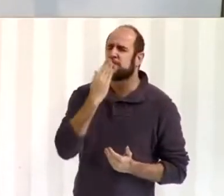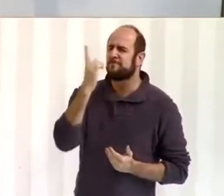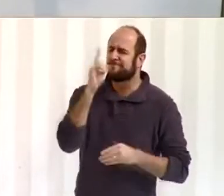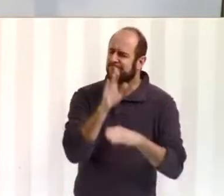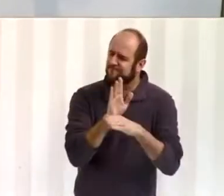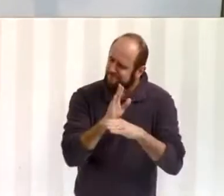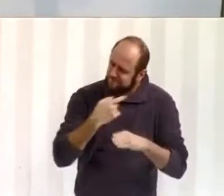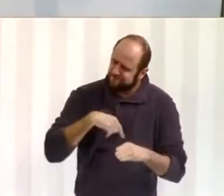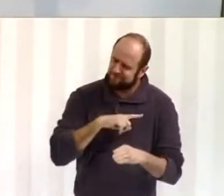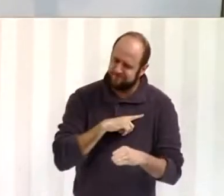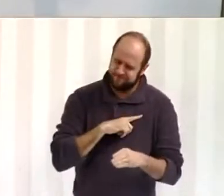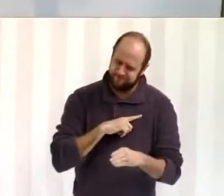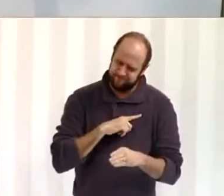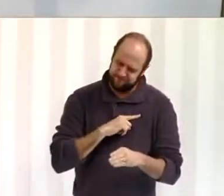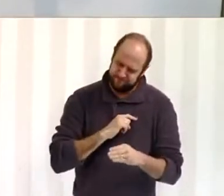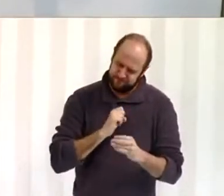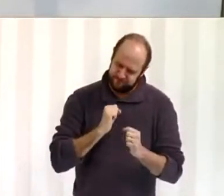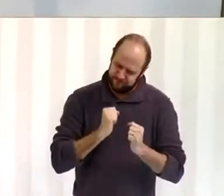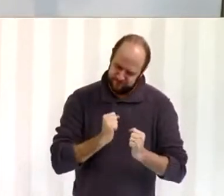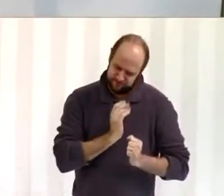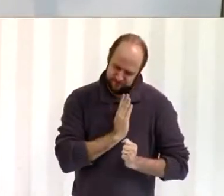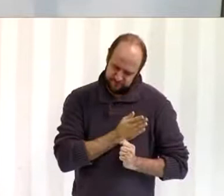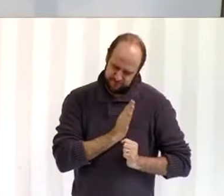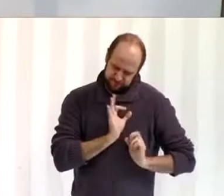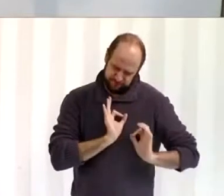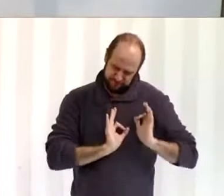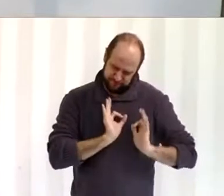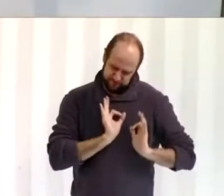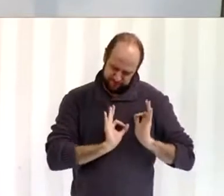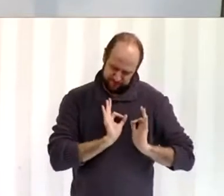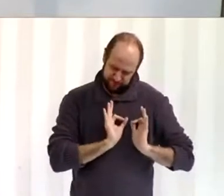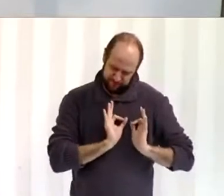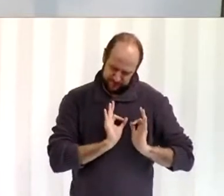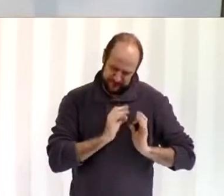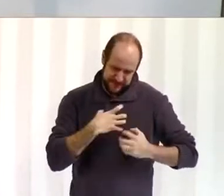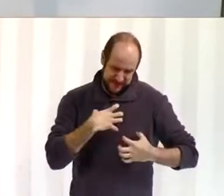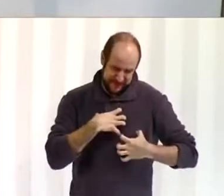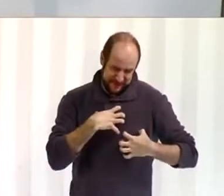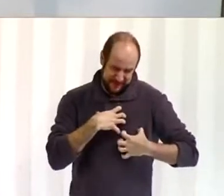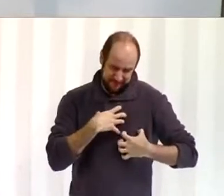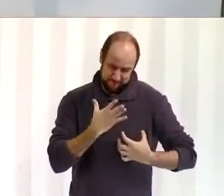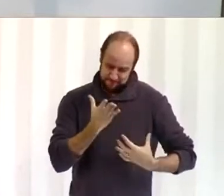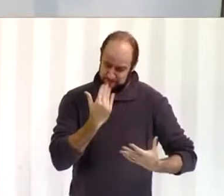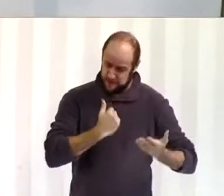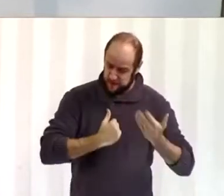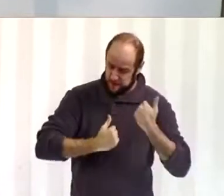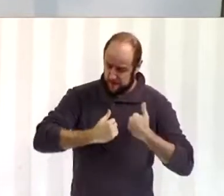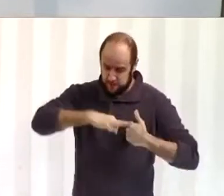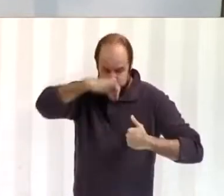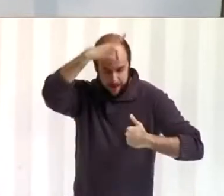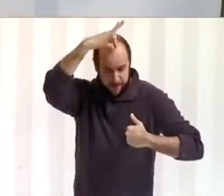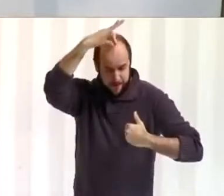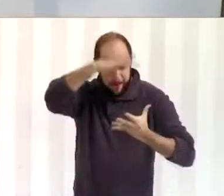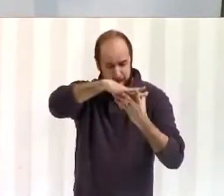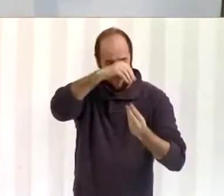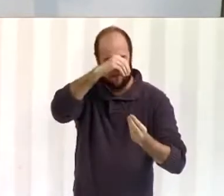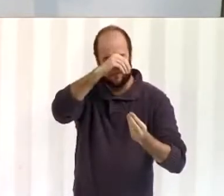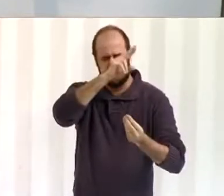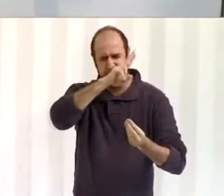manhã. Trata com o nosso coração, alimenta-nos. Assim nós oramos em nome de